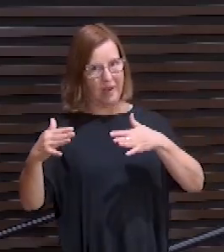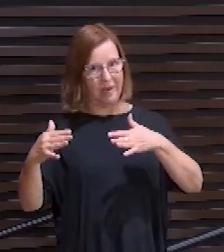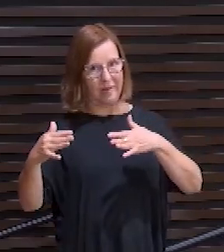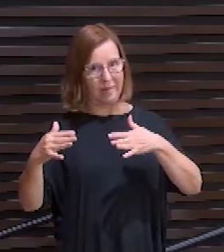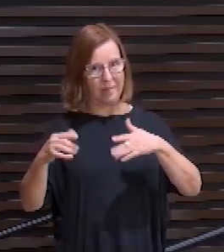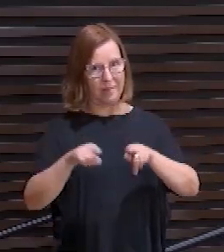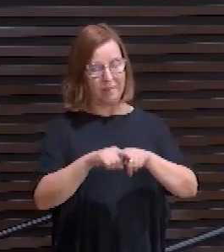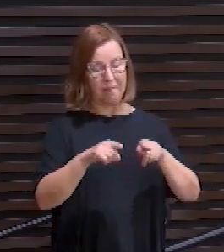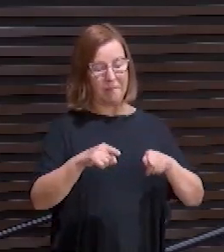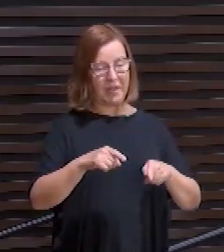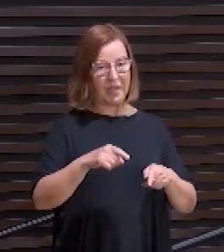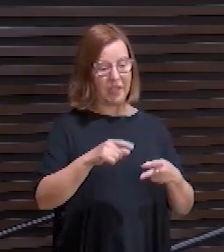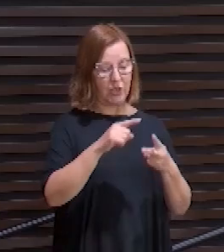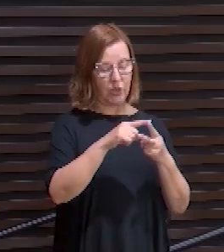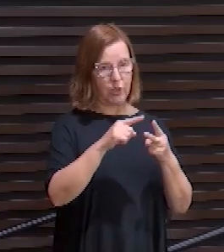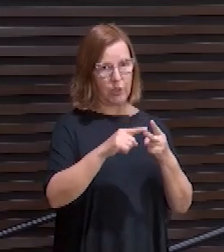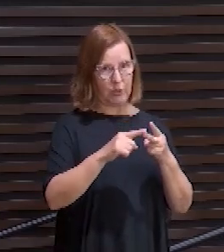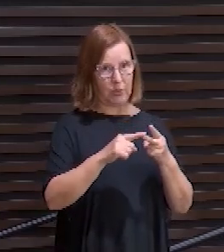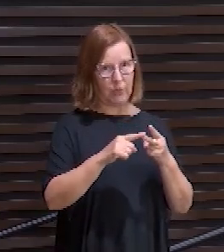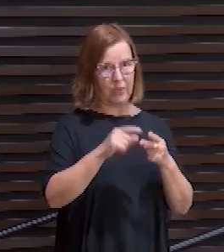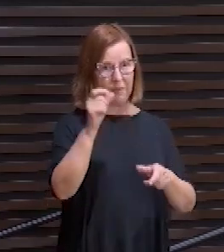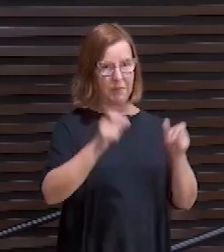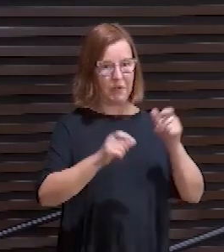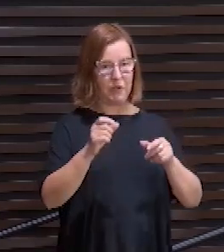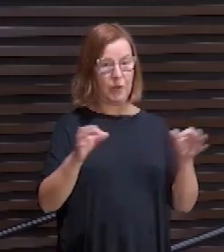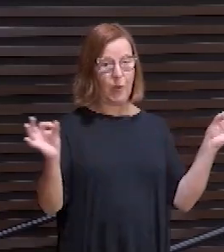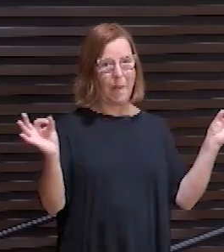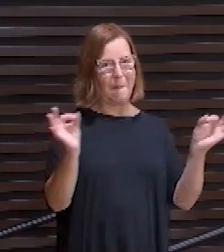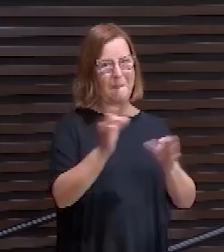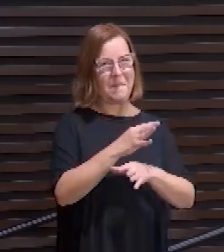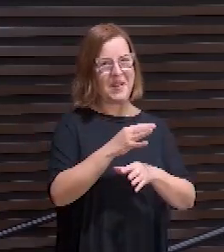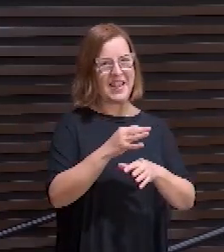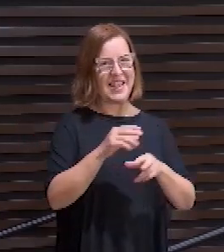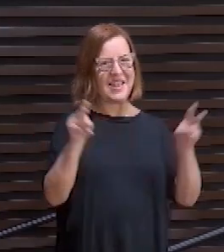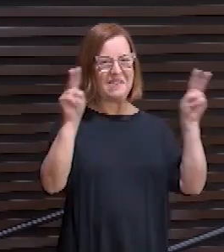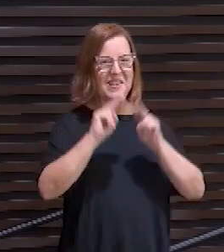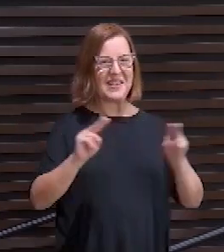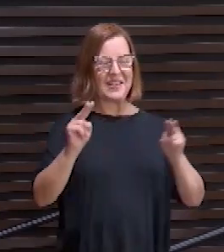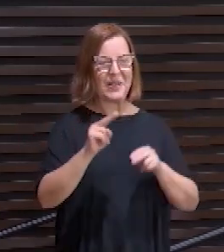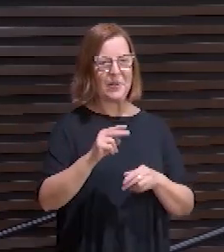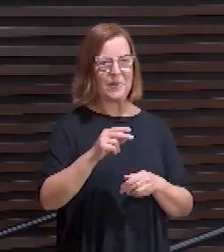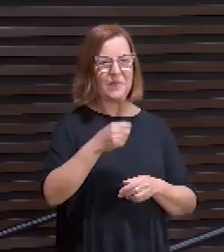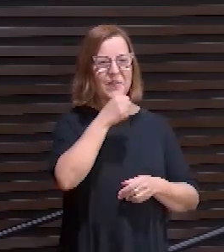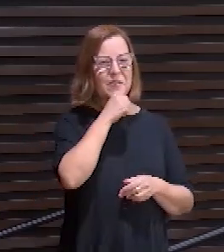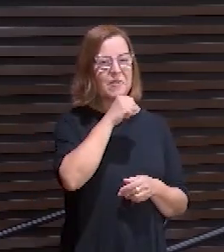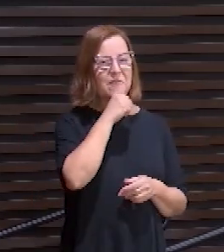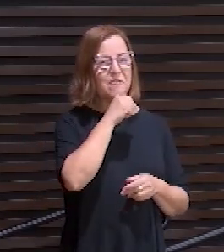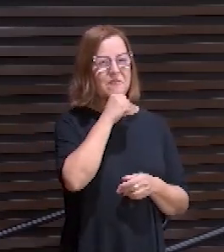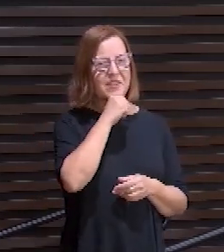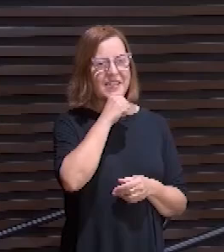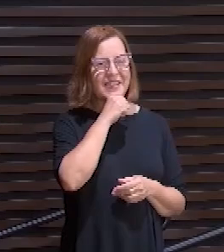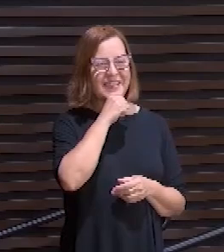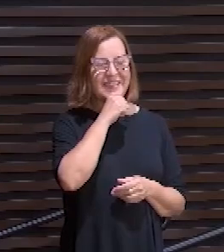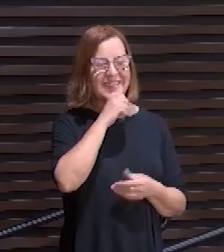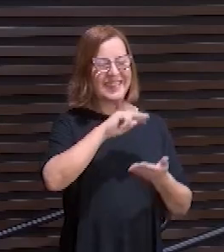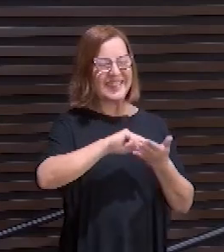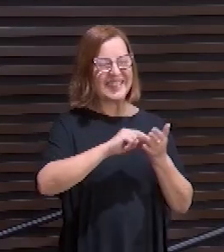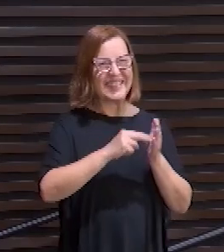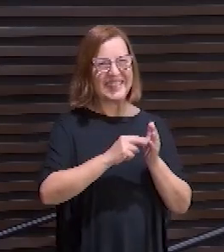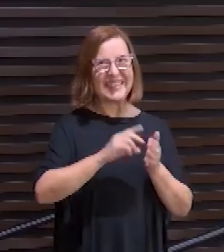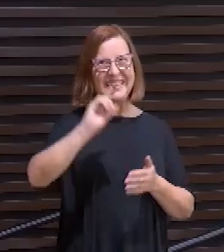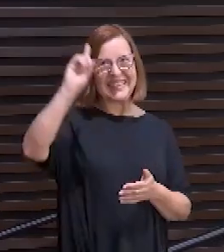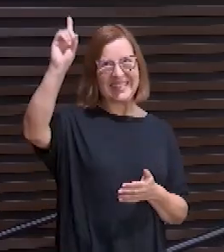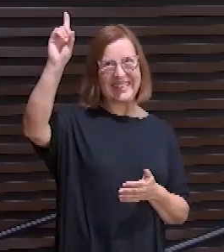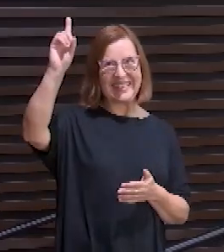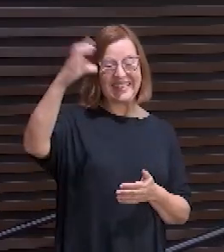2 personagens completam a visão. O ancião de dias, este é Deus, e